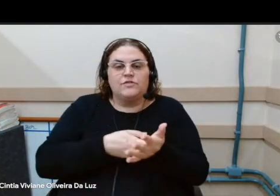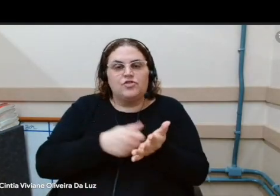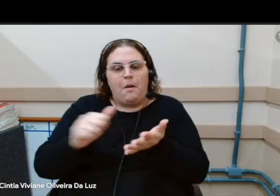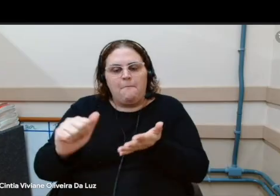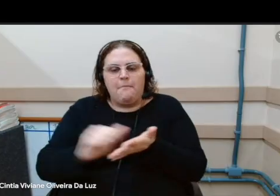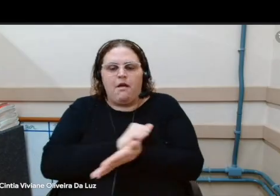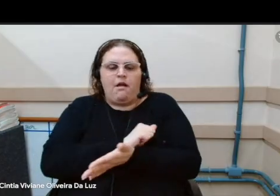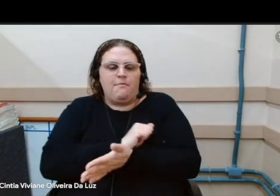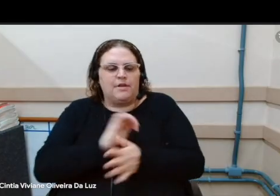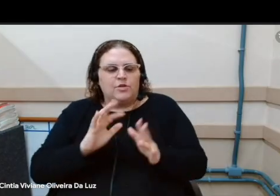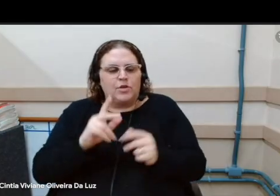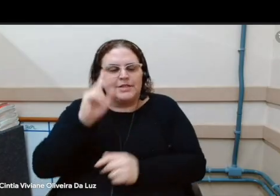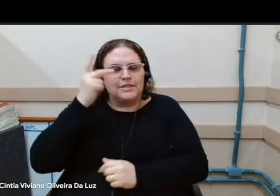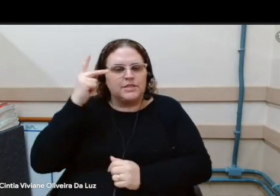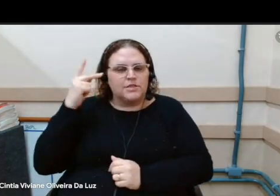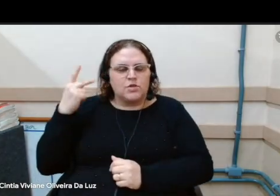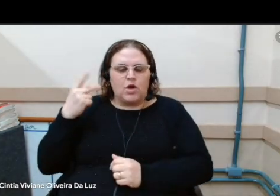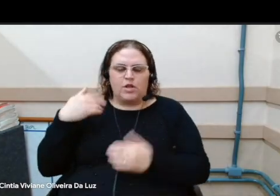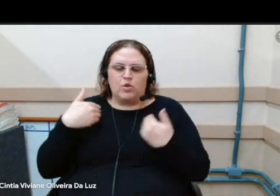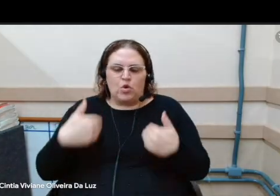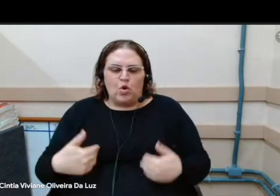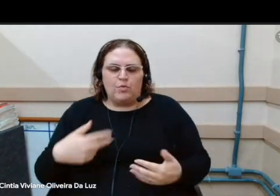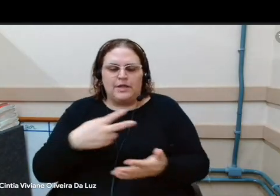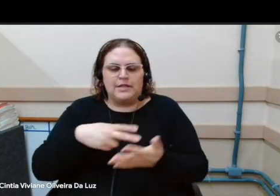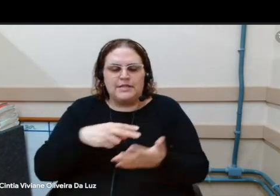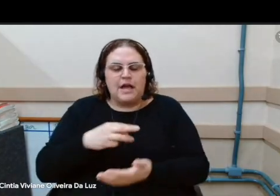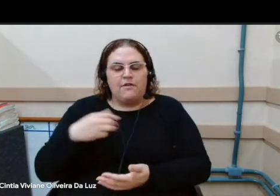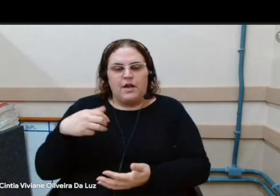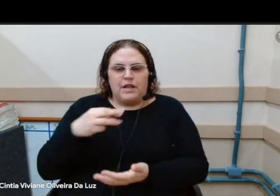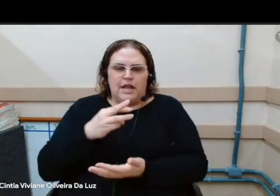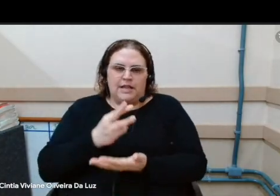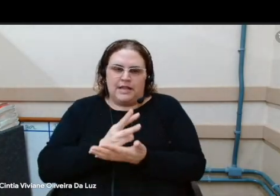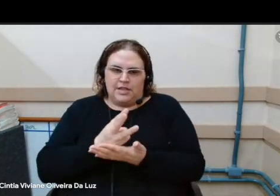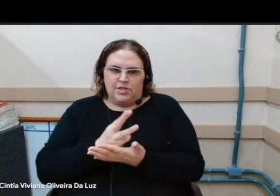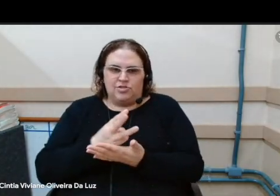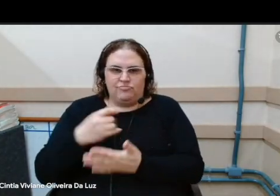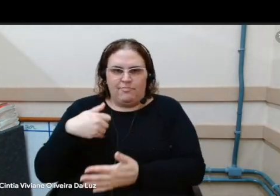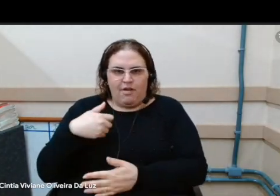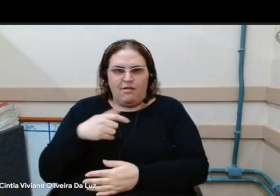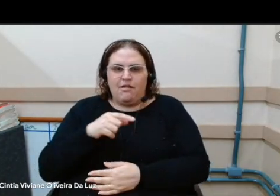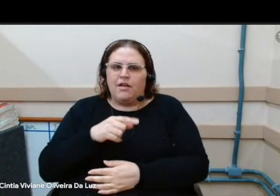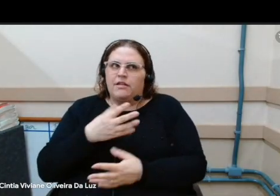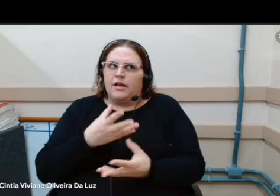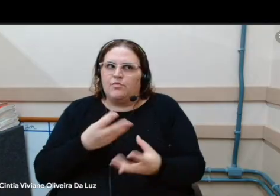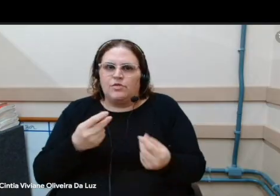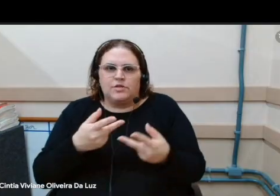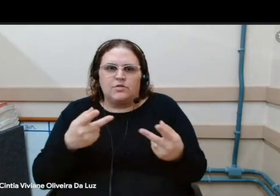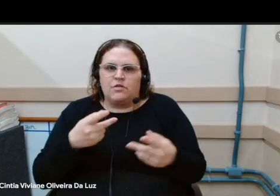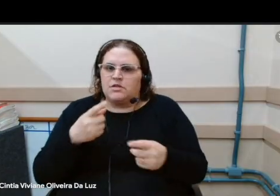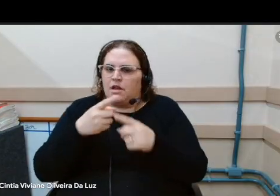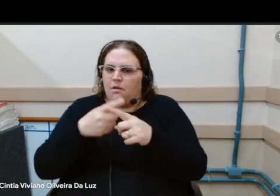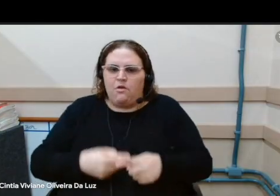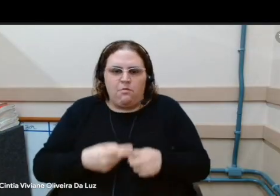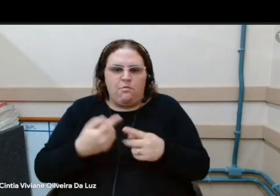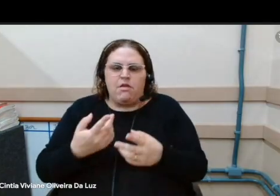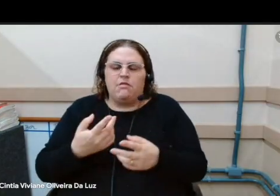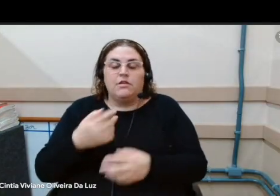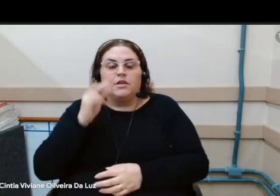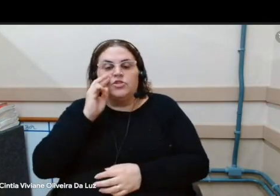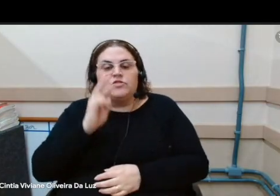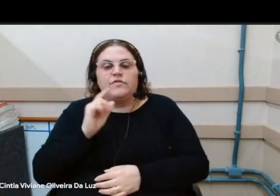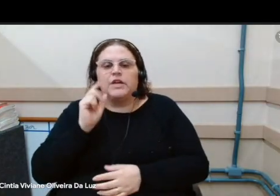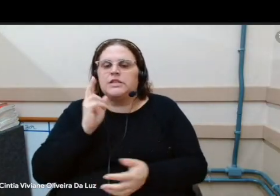historicidade do corpo que dançava na Idade Média eh São tantos interditos e tantas proibições que a gente vê que existia